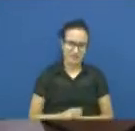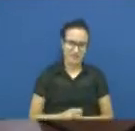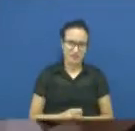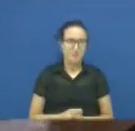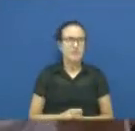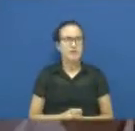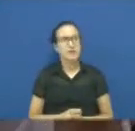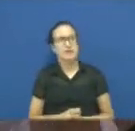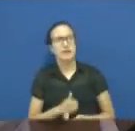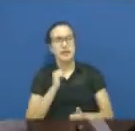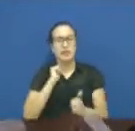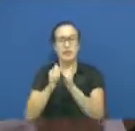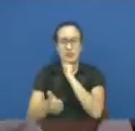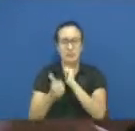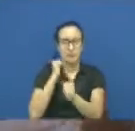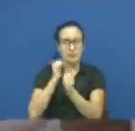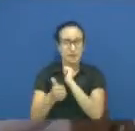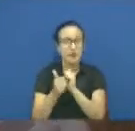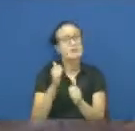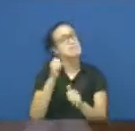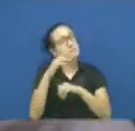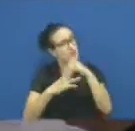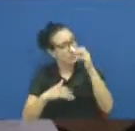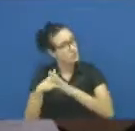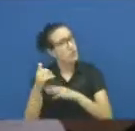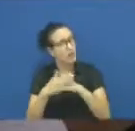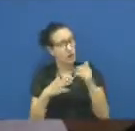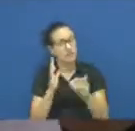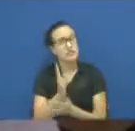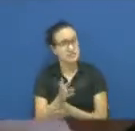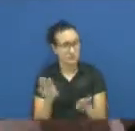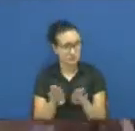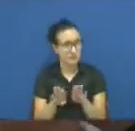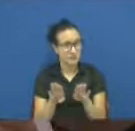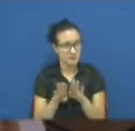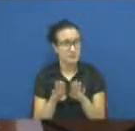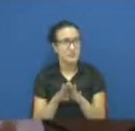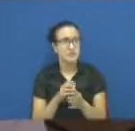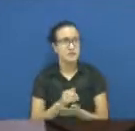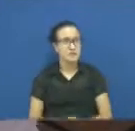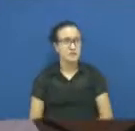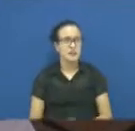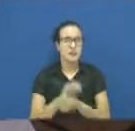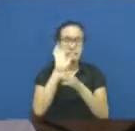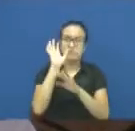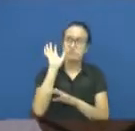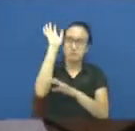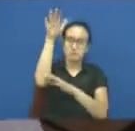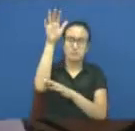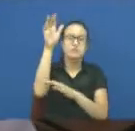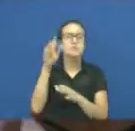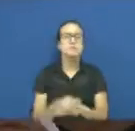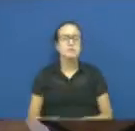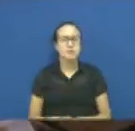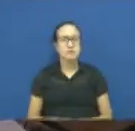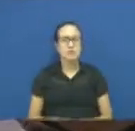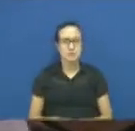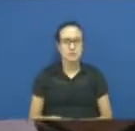cesto. E aqui em Limeira, desde aquela época, hoje nós temos um timaço, Vossa Excelência gosta muito.